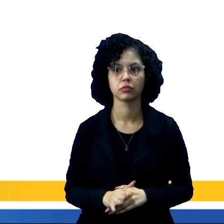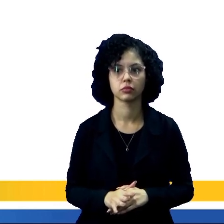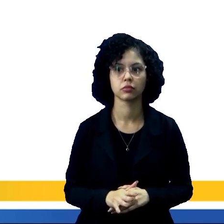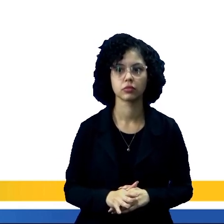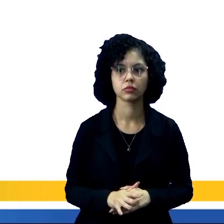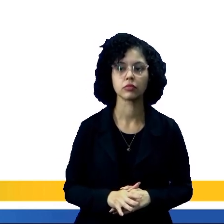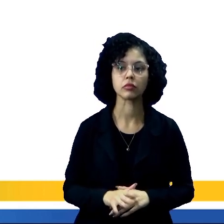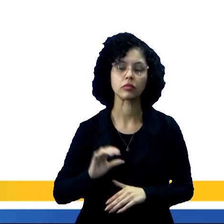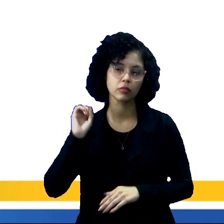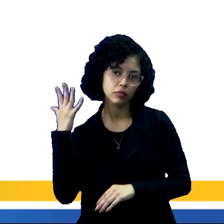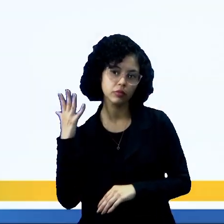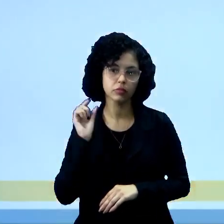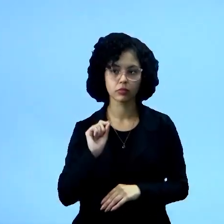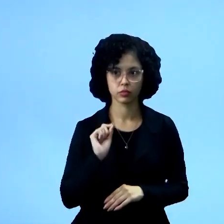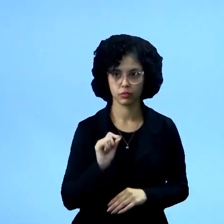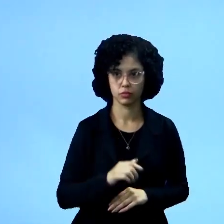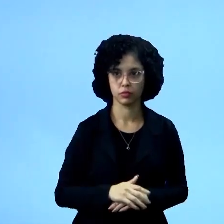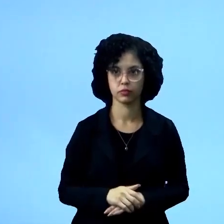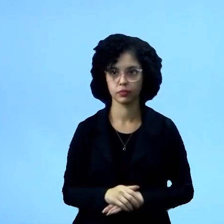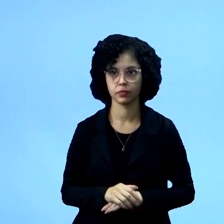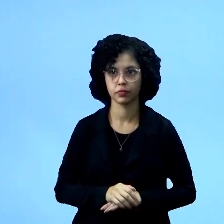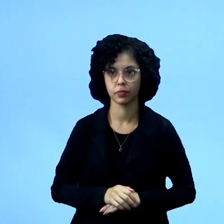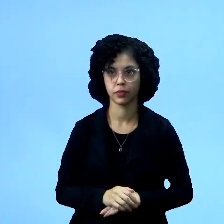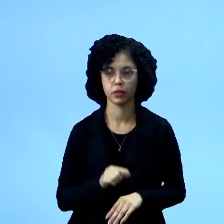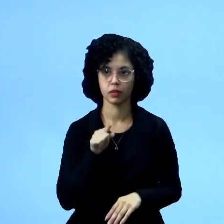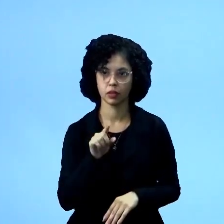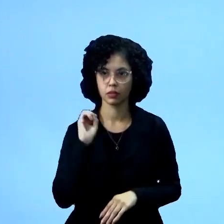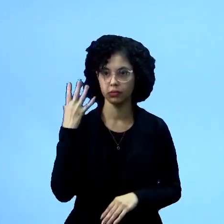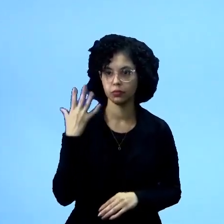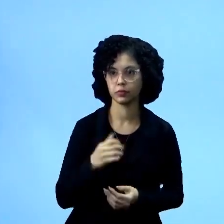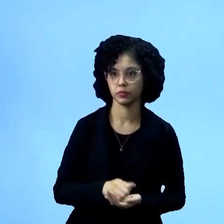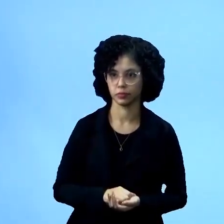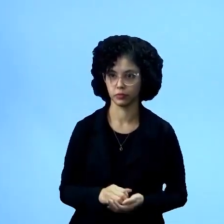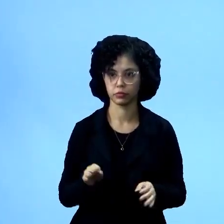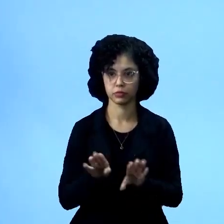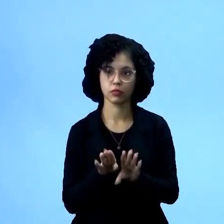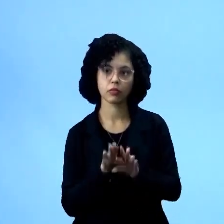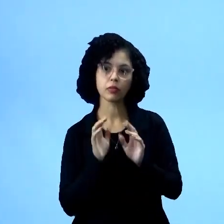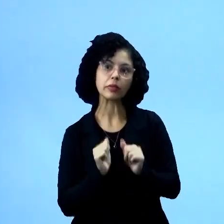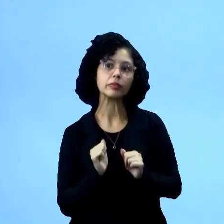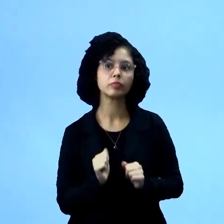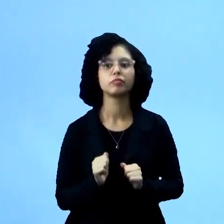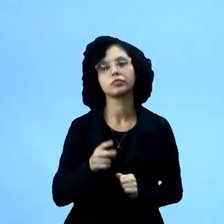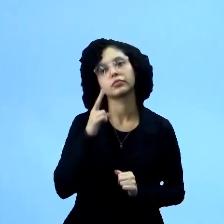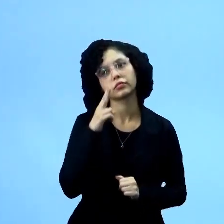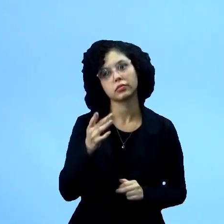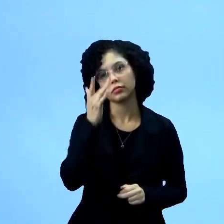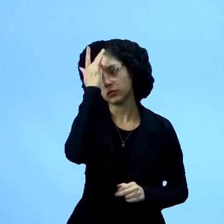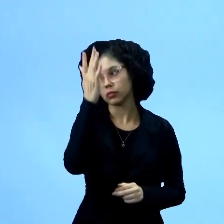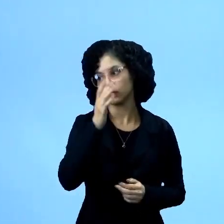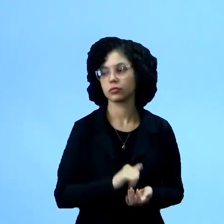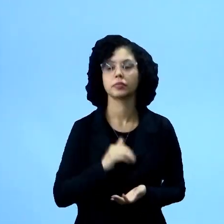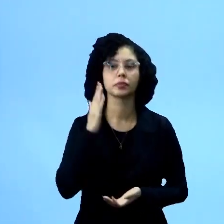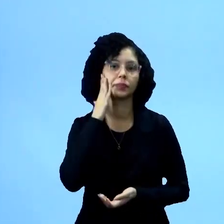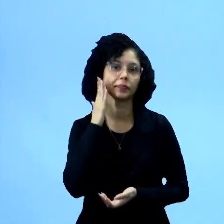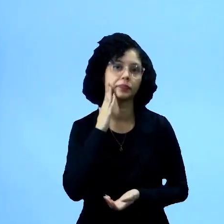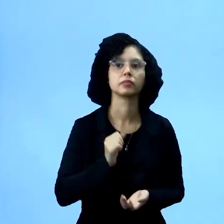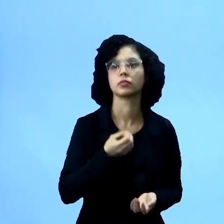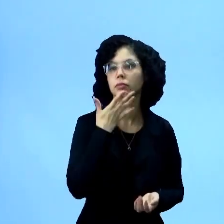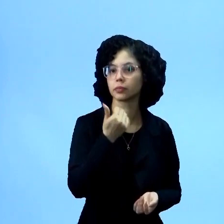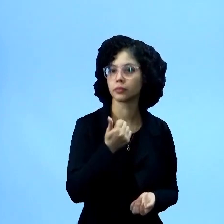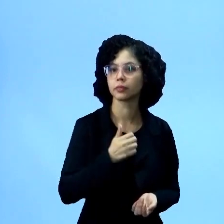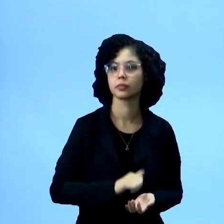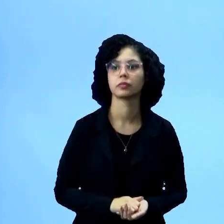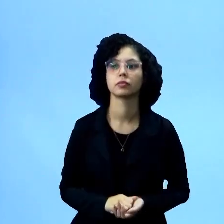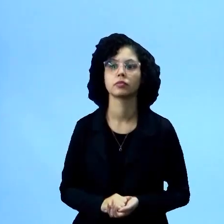Então, nesse caso, pessoal, nesse caso aí, a gente pode ver que é fácil da gente entender, tudo